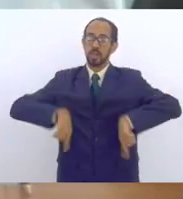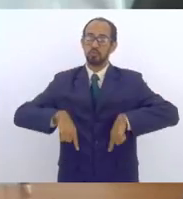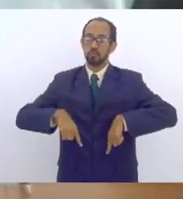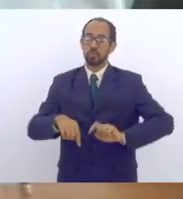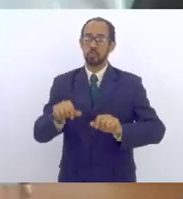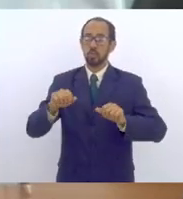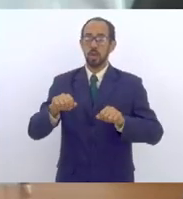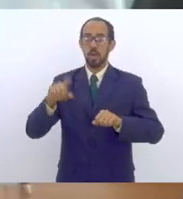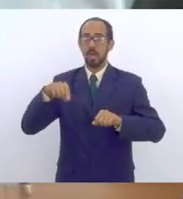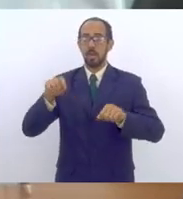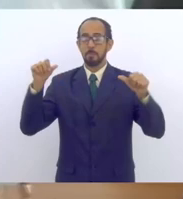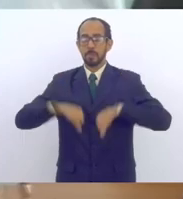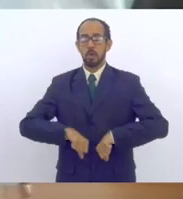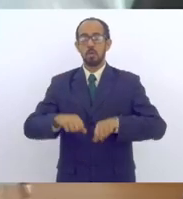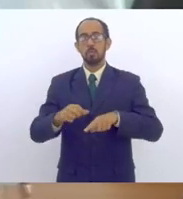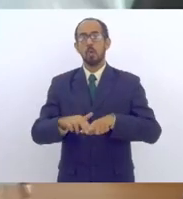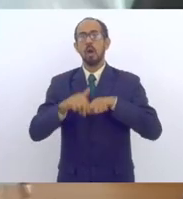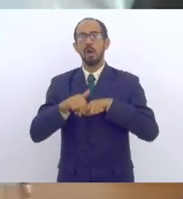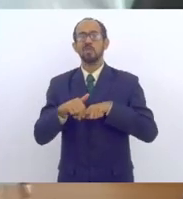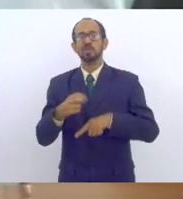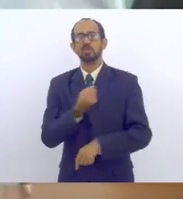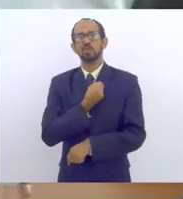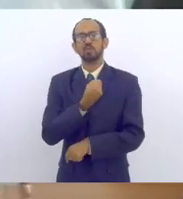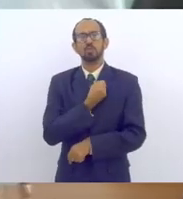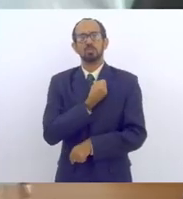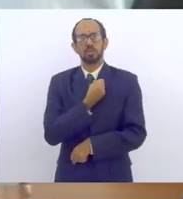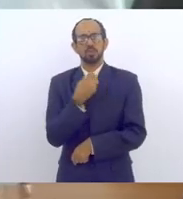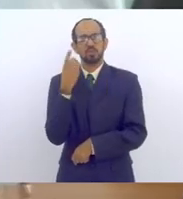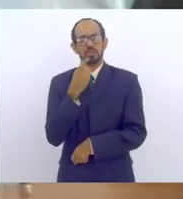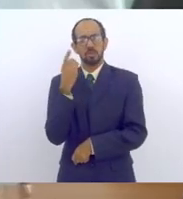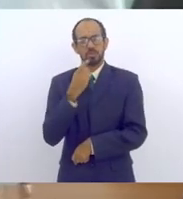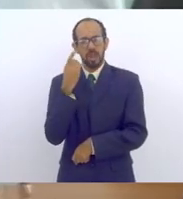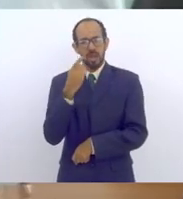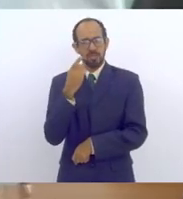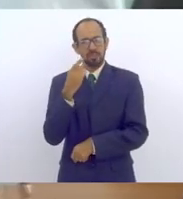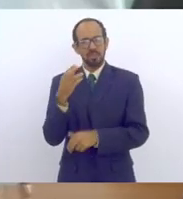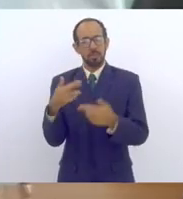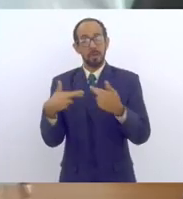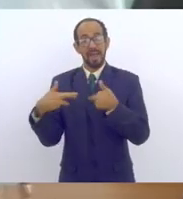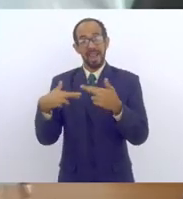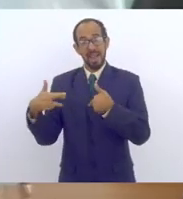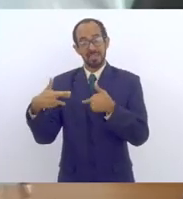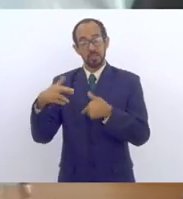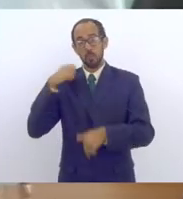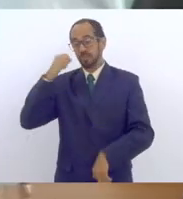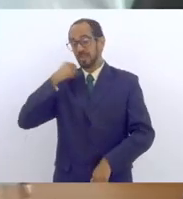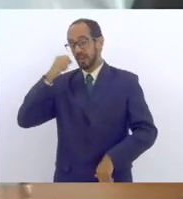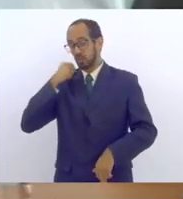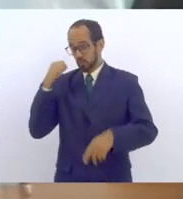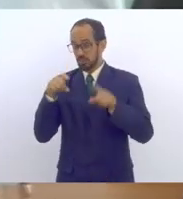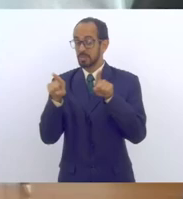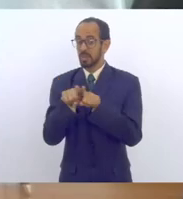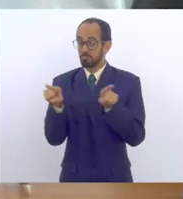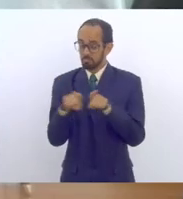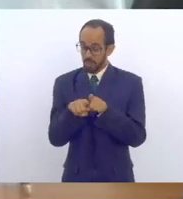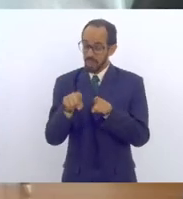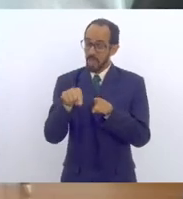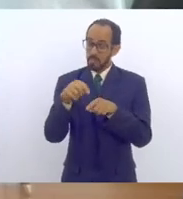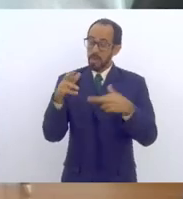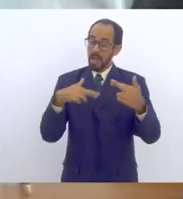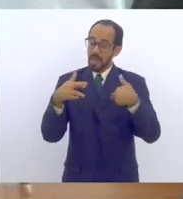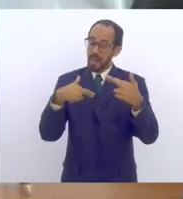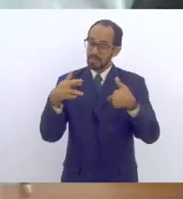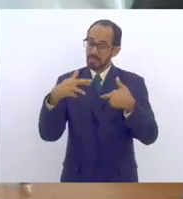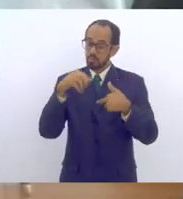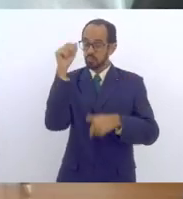pela o número de Deputados são 513 São senadores Enfim uma relação de Brasil Então você precisa estar de verdade